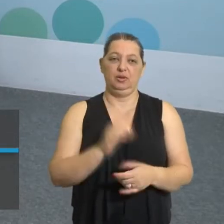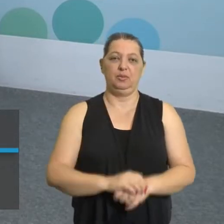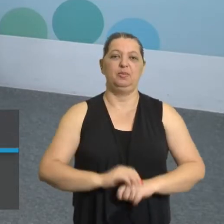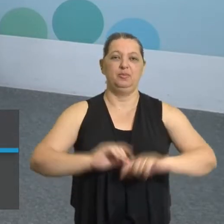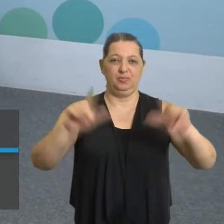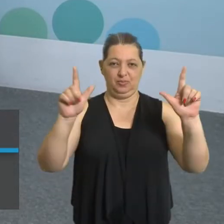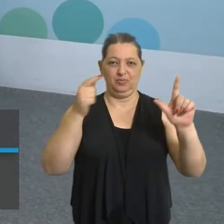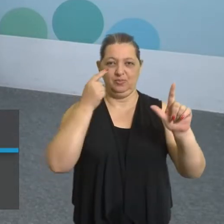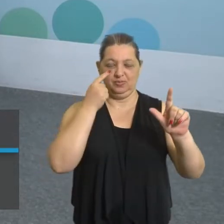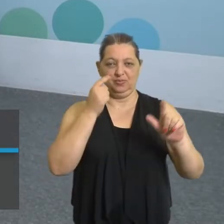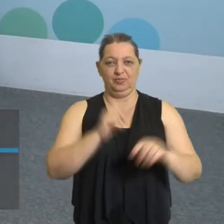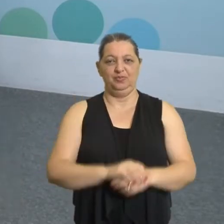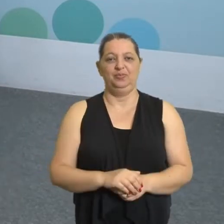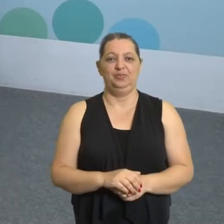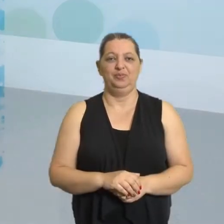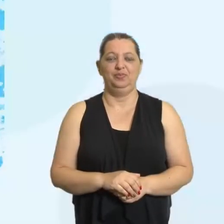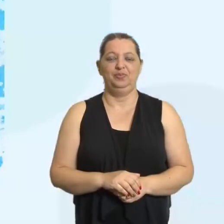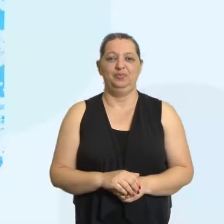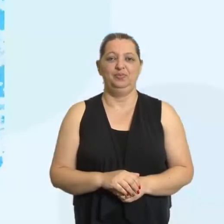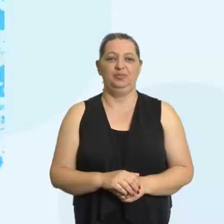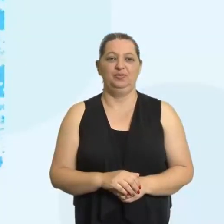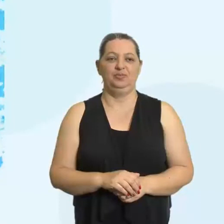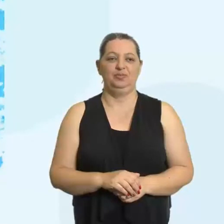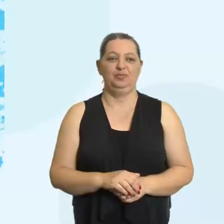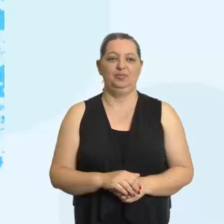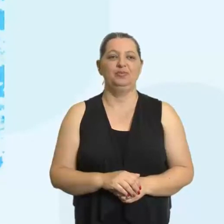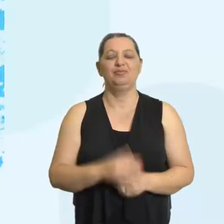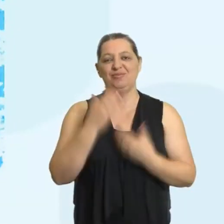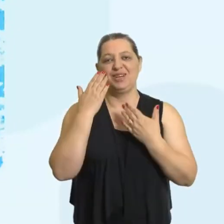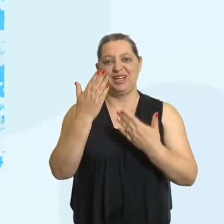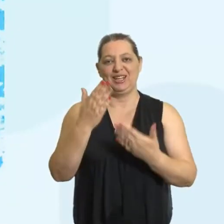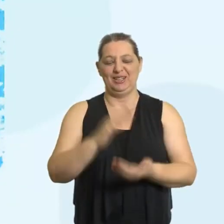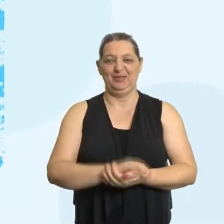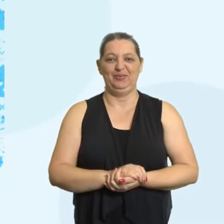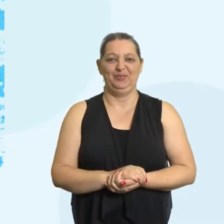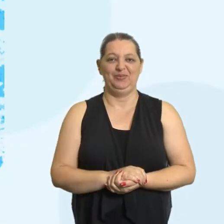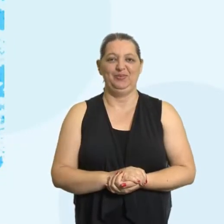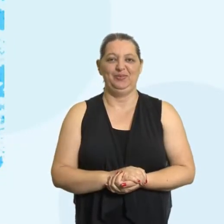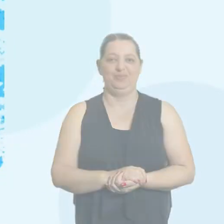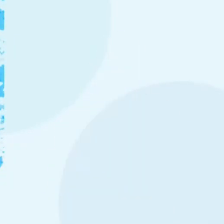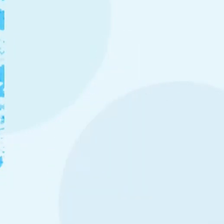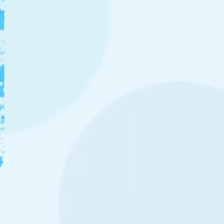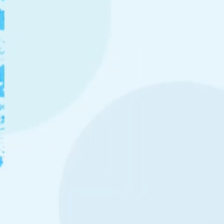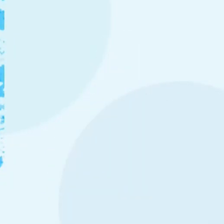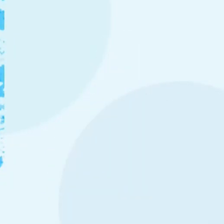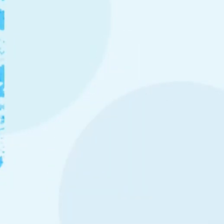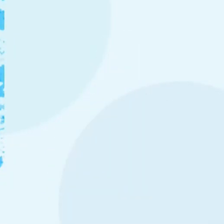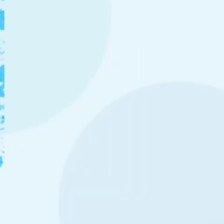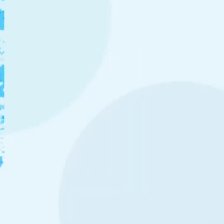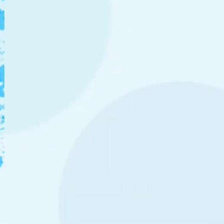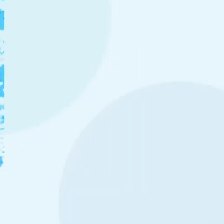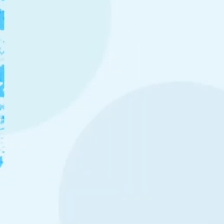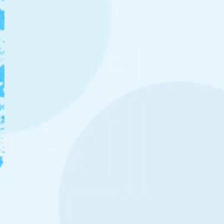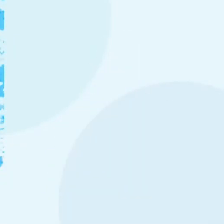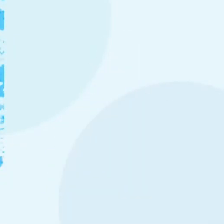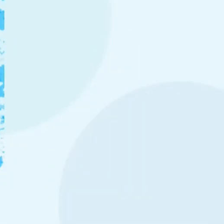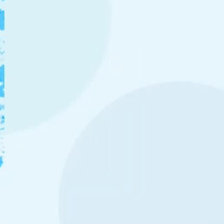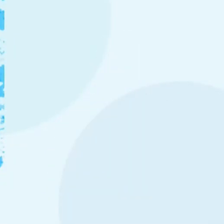tela esse slide Deixa aí para mim cinco minutinhos por favor diretor Muito obrigado E aí